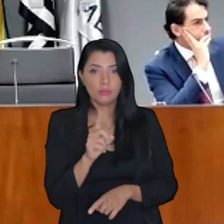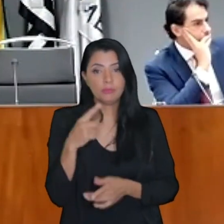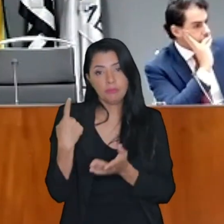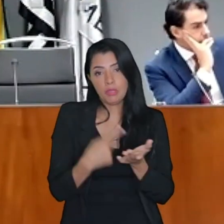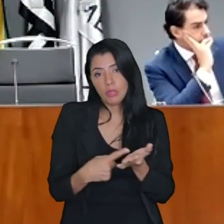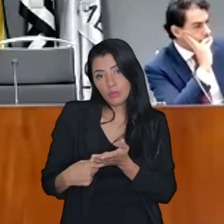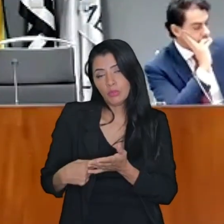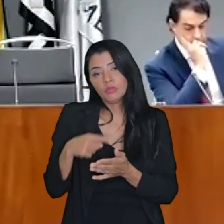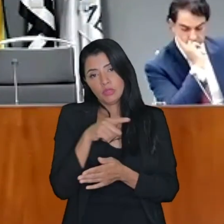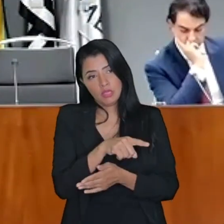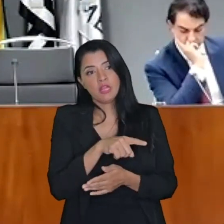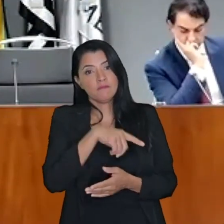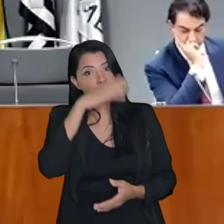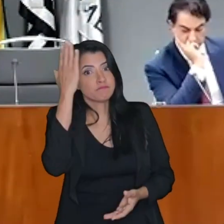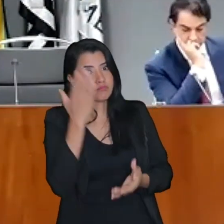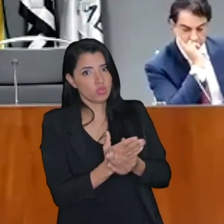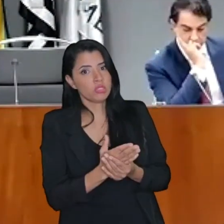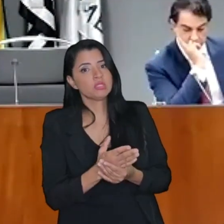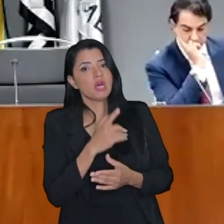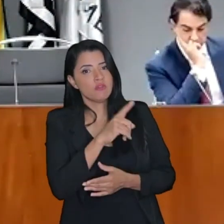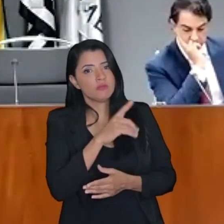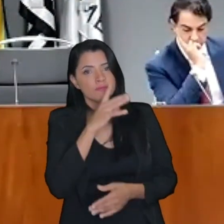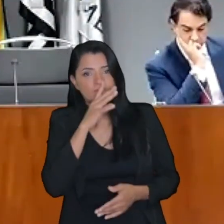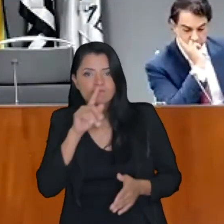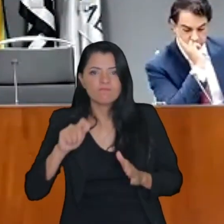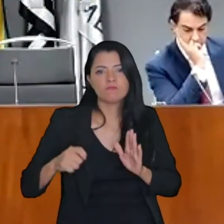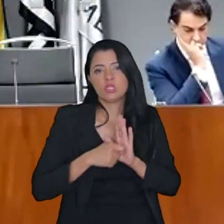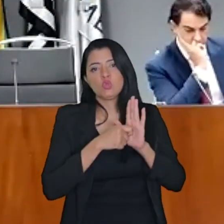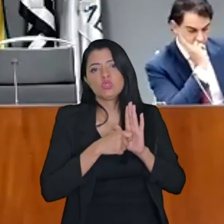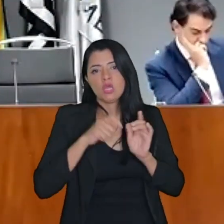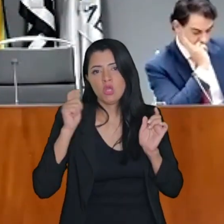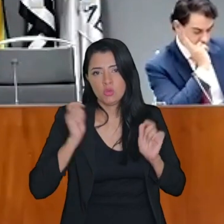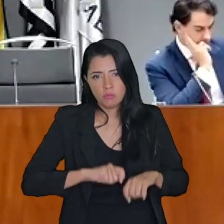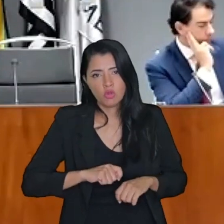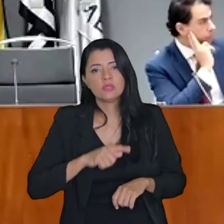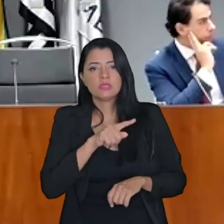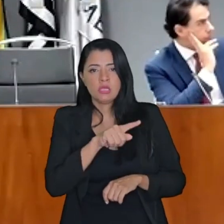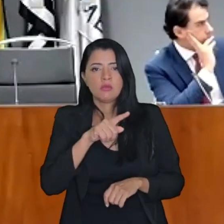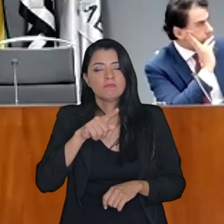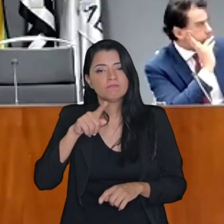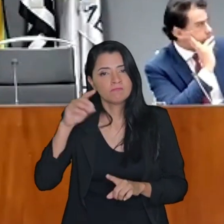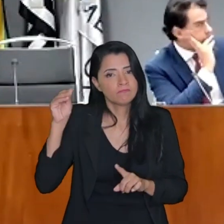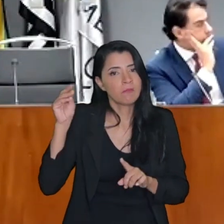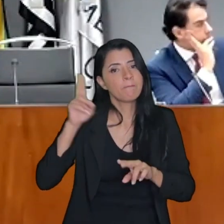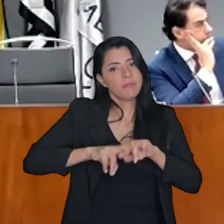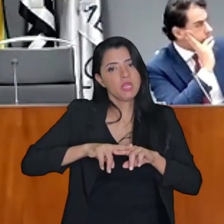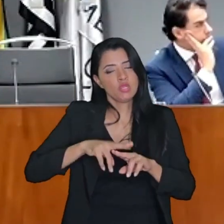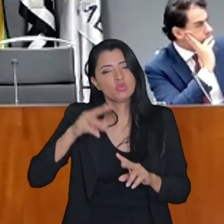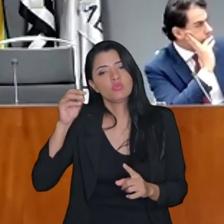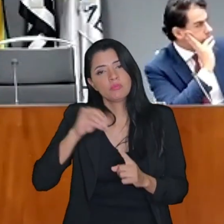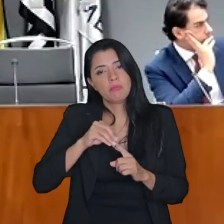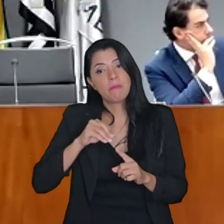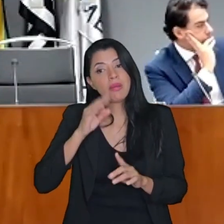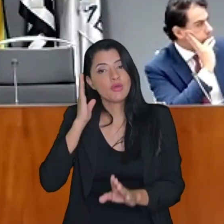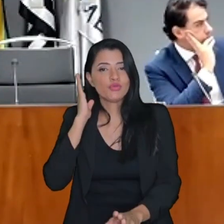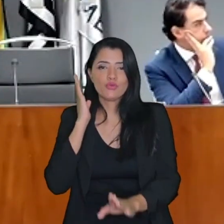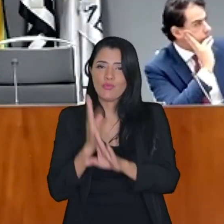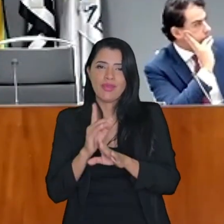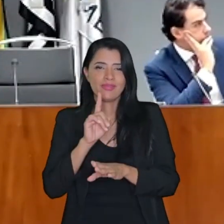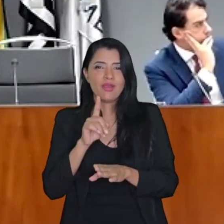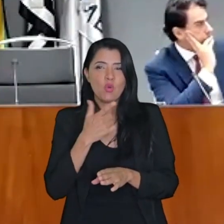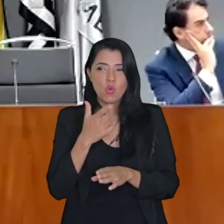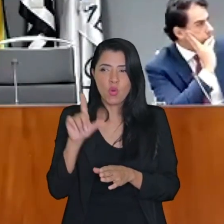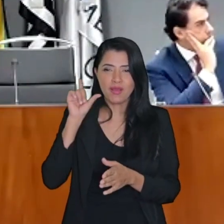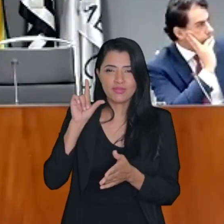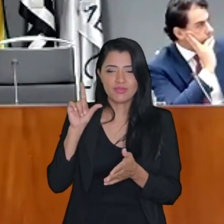por esses fatos, ele vai ser processado, ele vai ser denunciado, ele pode ser condenado. Mas a sua descoberta não acarreta a validade